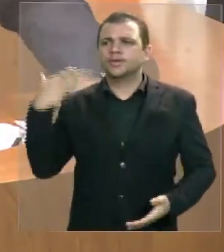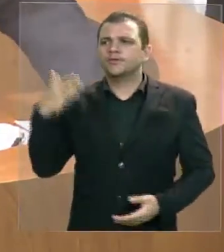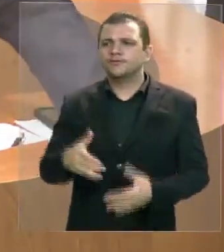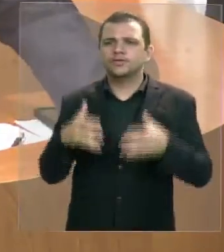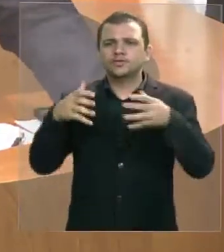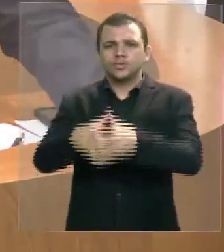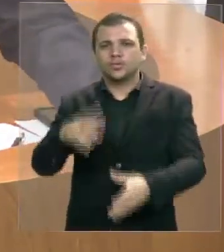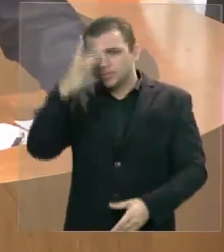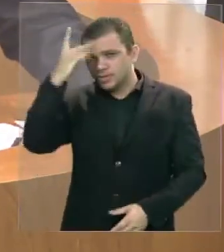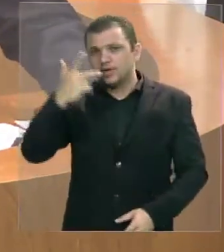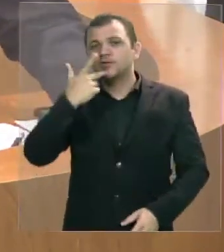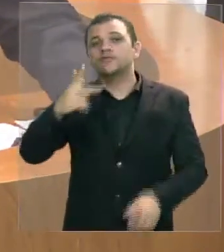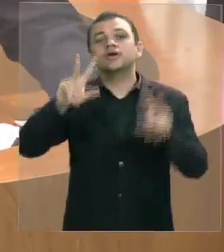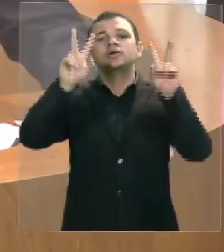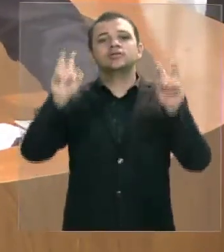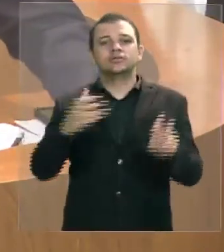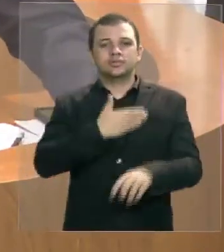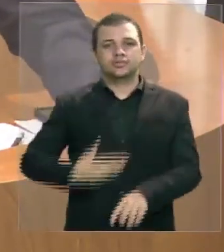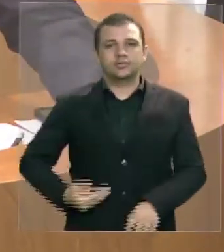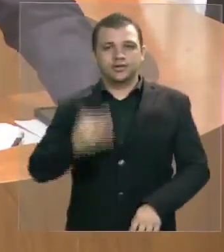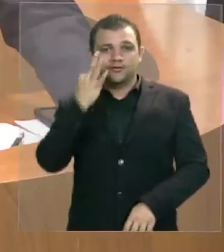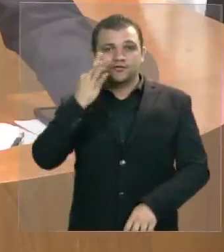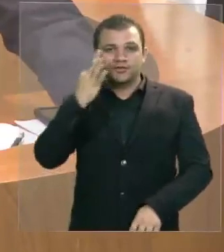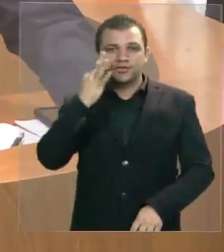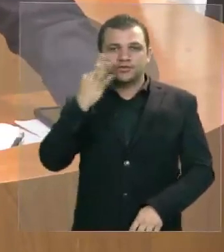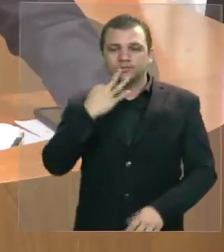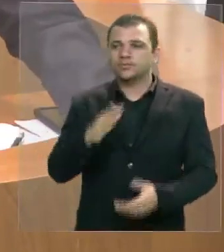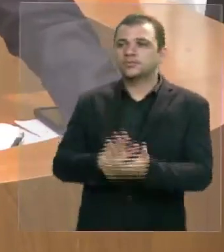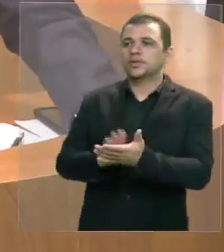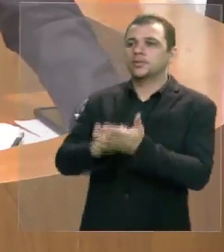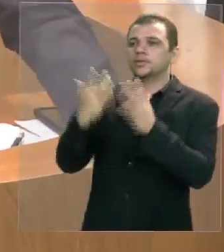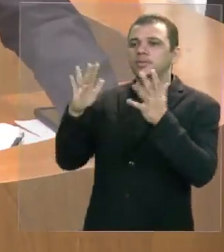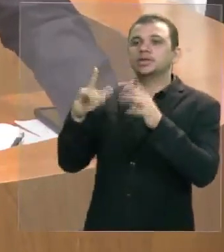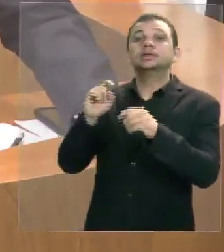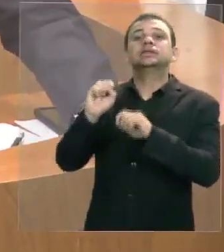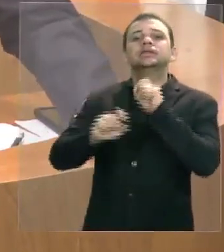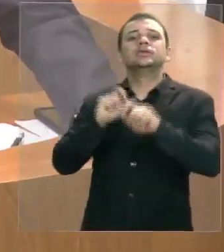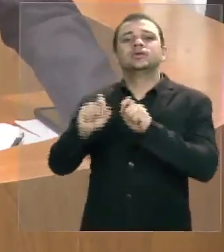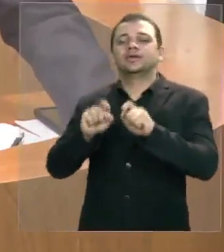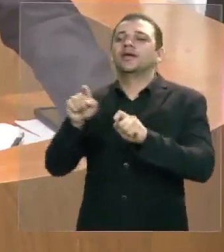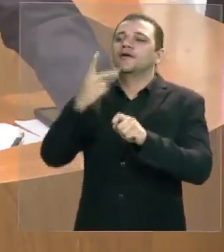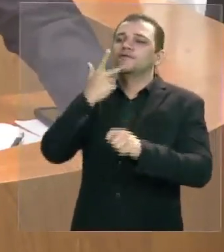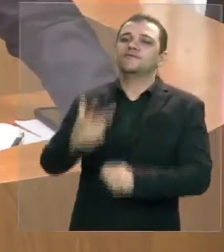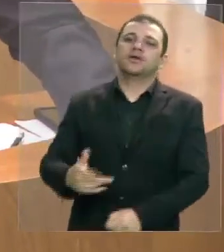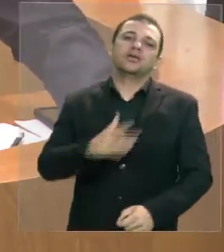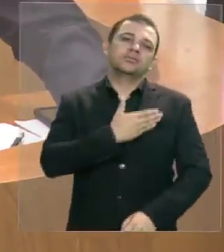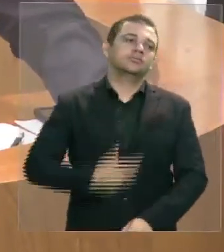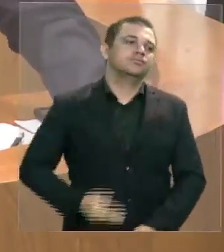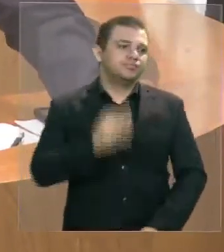Dino, era aplaudido de pé. Quando falava da inércia, da inoperância e do